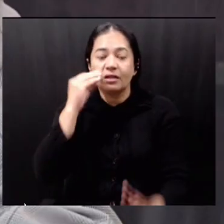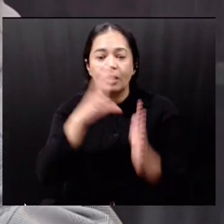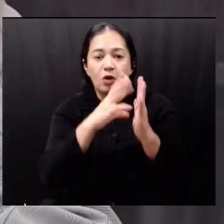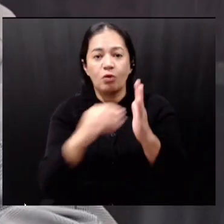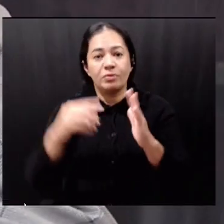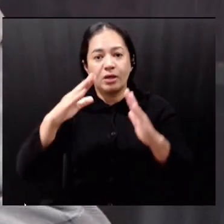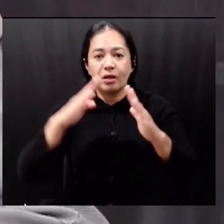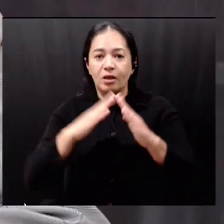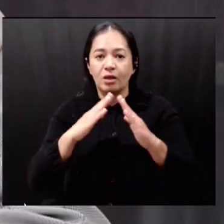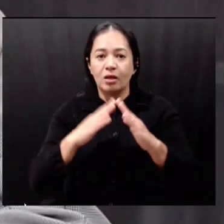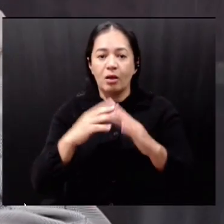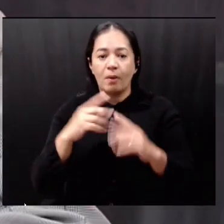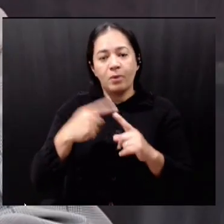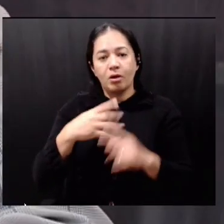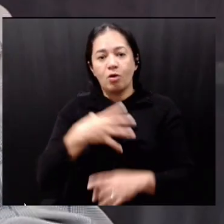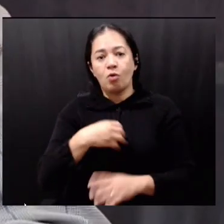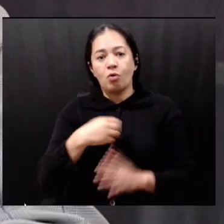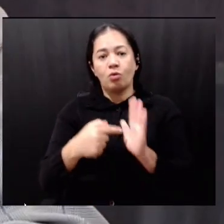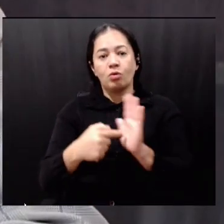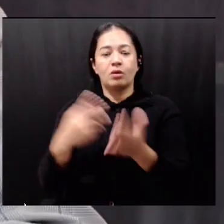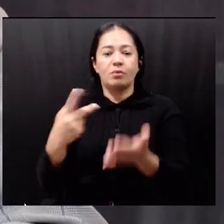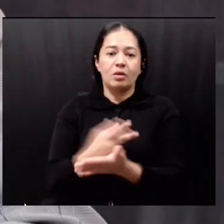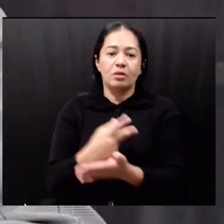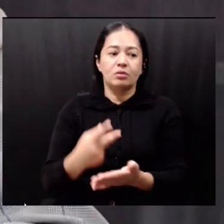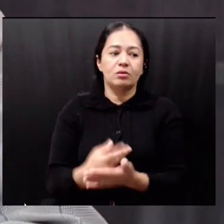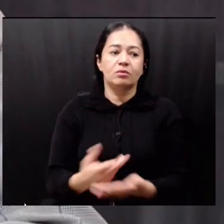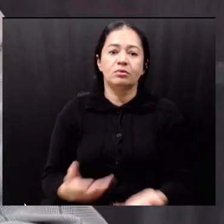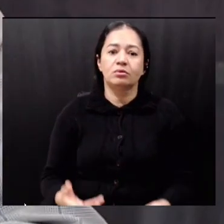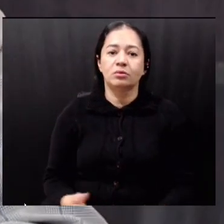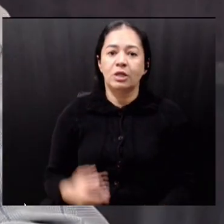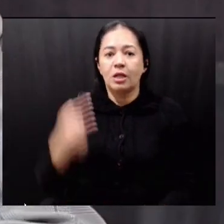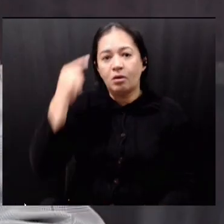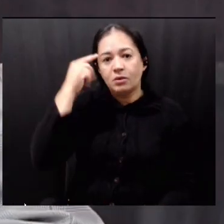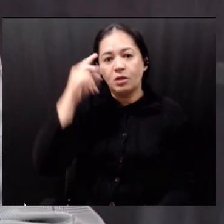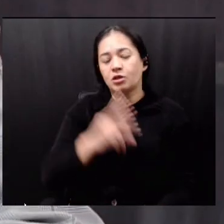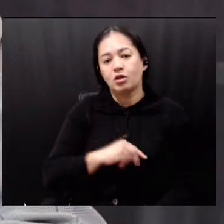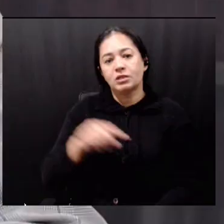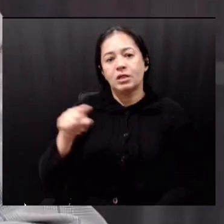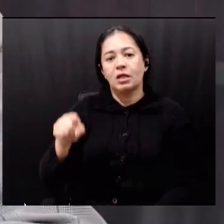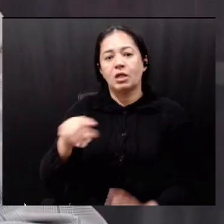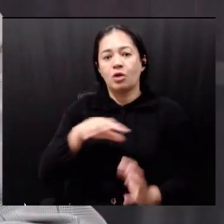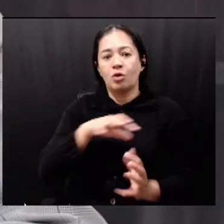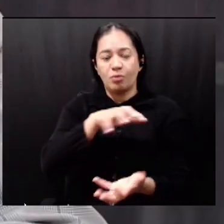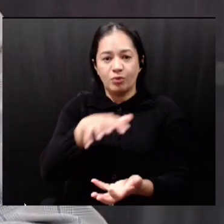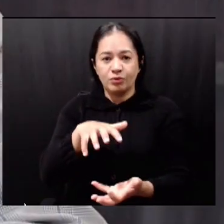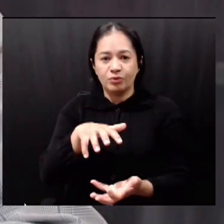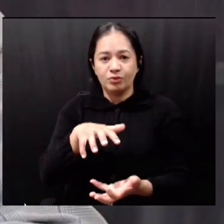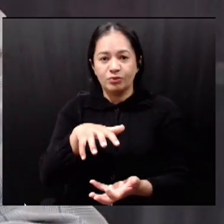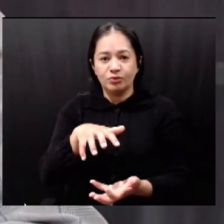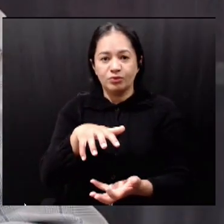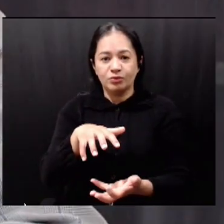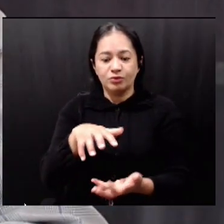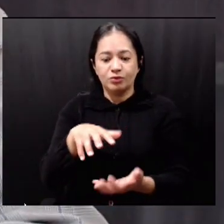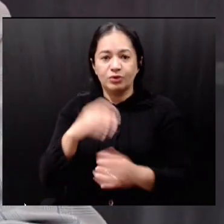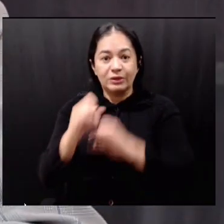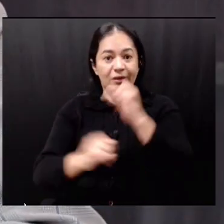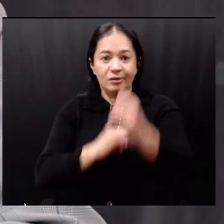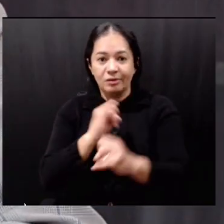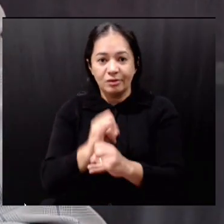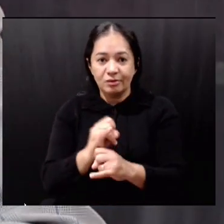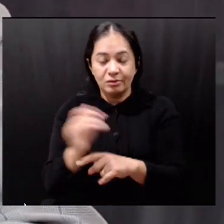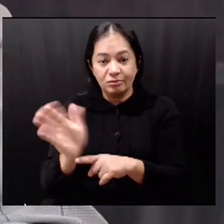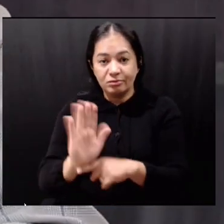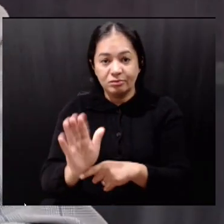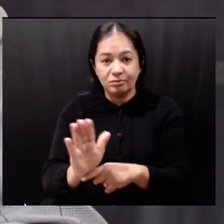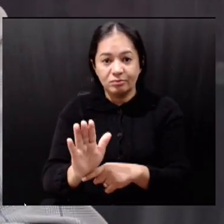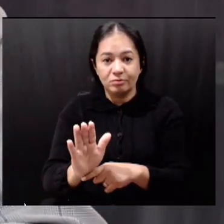comportamento inadequado. Então, os pais vão barrar. E aí ela vai pensar, nossa, então ali o mundo que não é real, né? O mundo ali do YouTube, dos vídeos, faz muito mais sentido